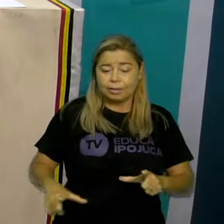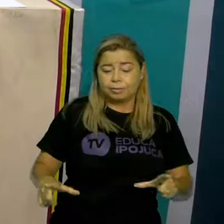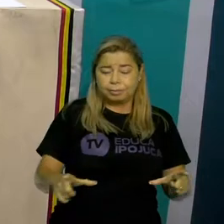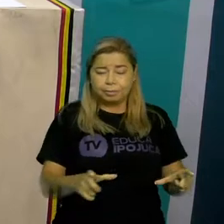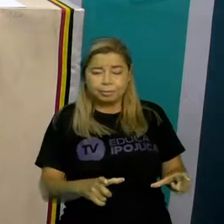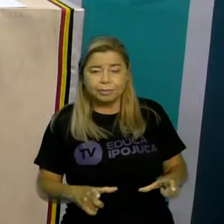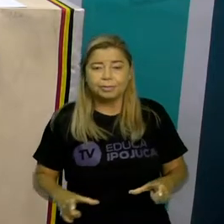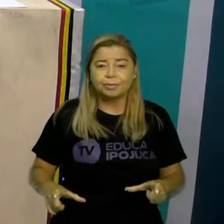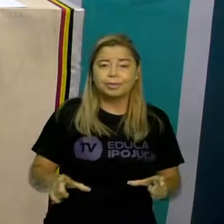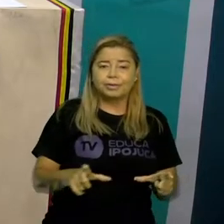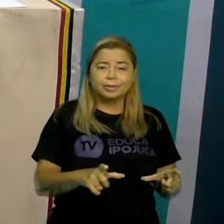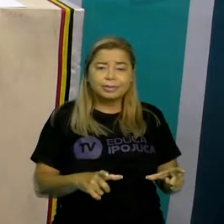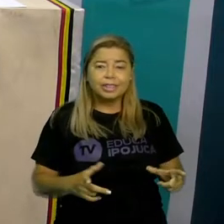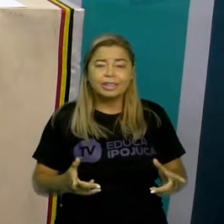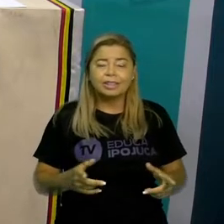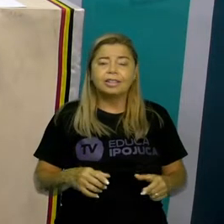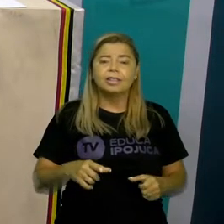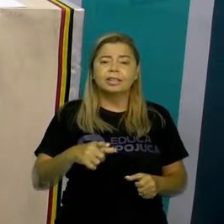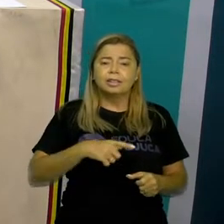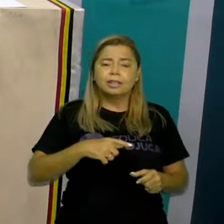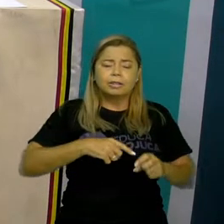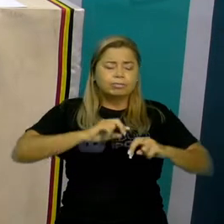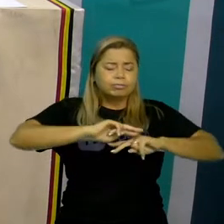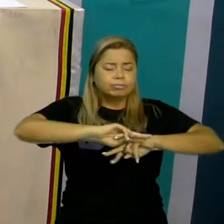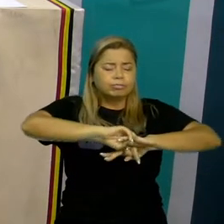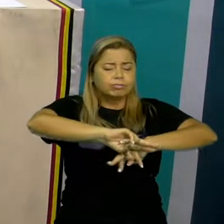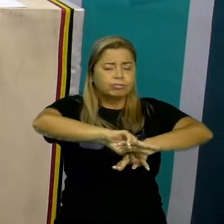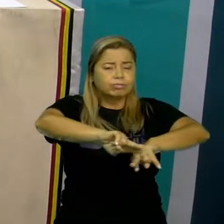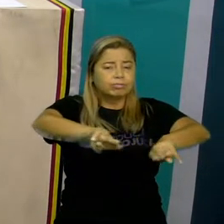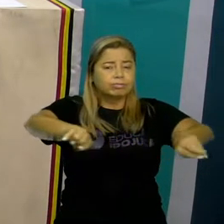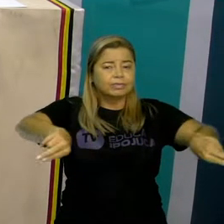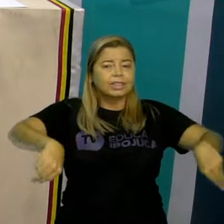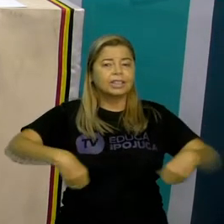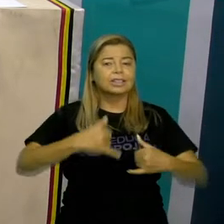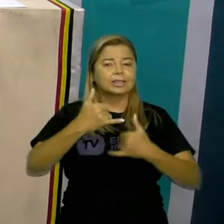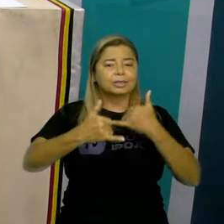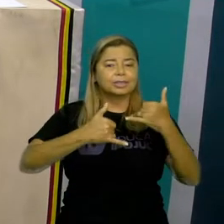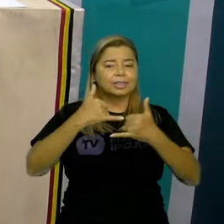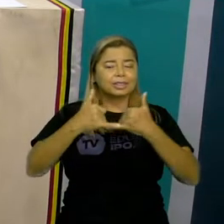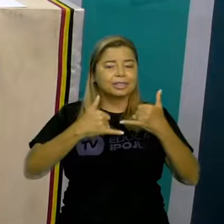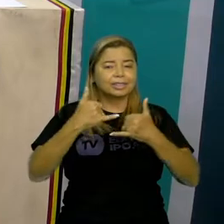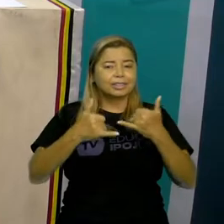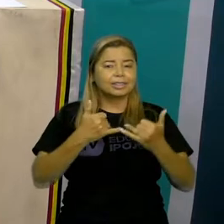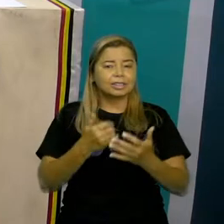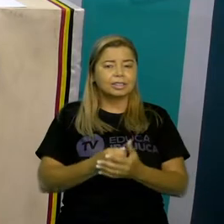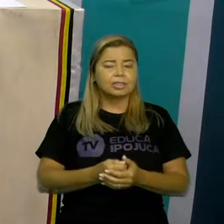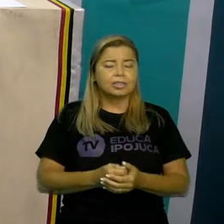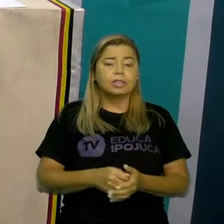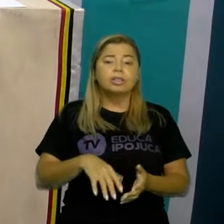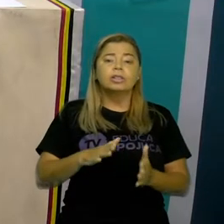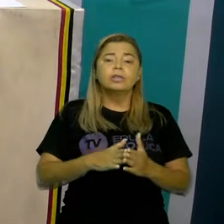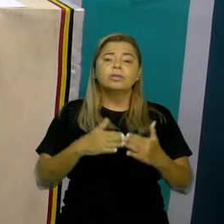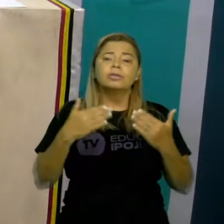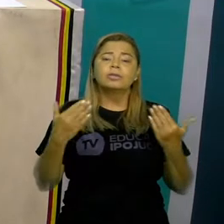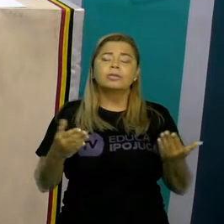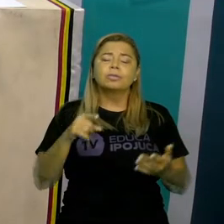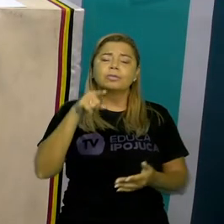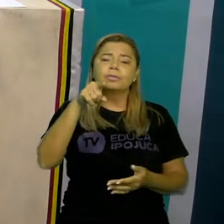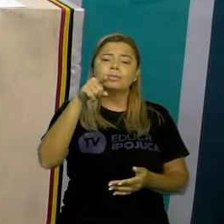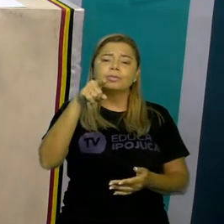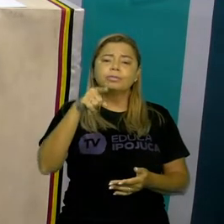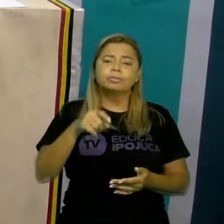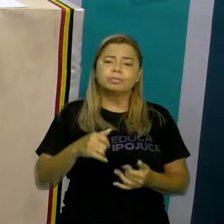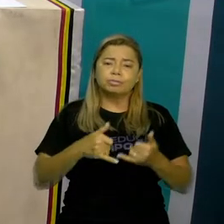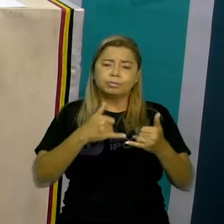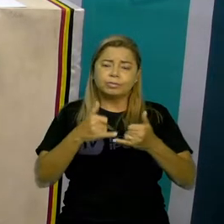E existem muitas outras brincadeiras, né? Muitas brincadeiras legais. E qual é a brincadeira preferida de